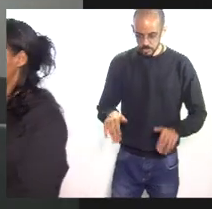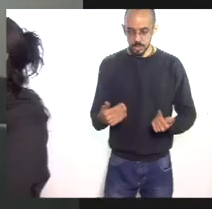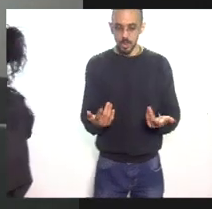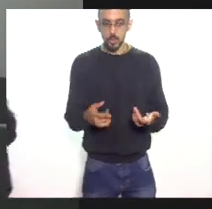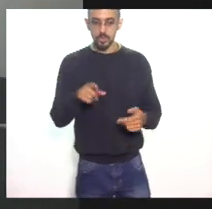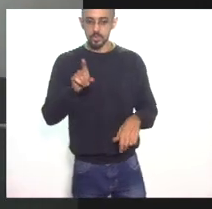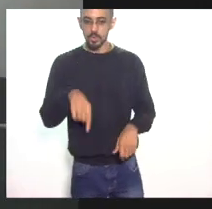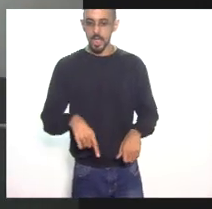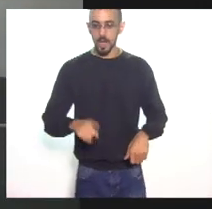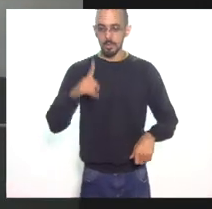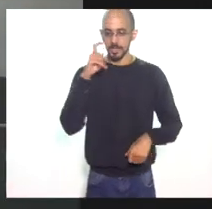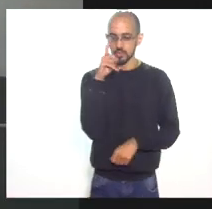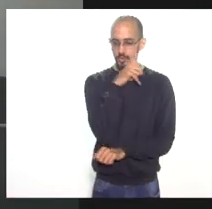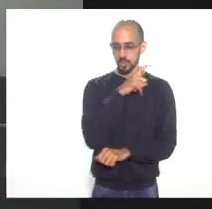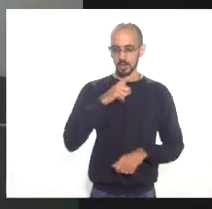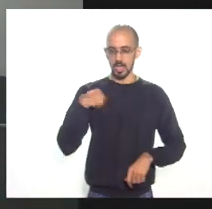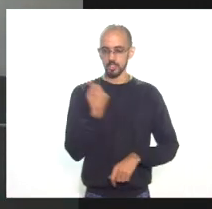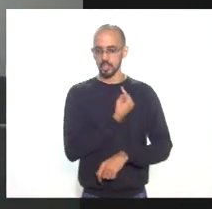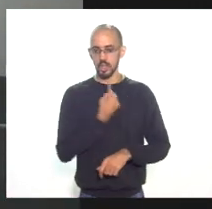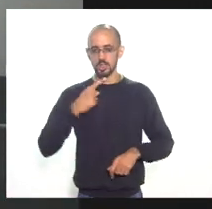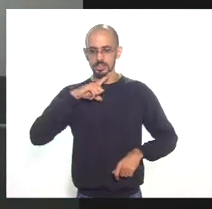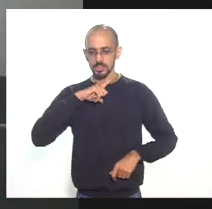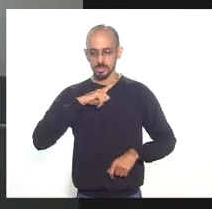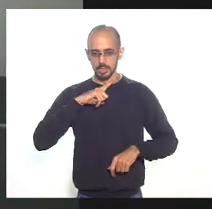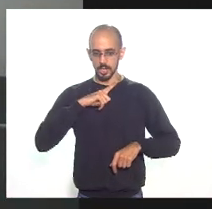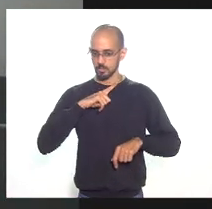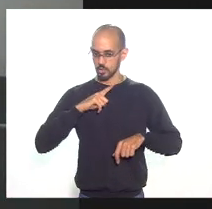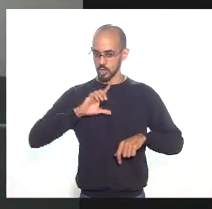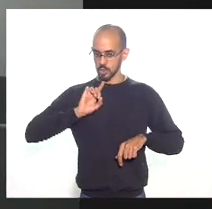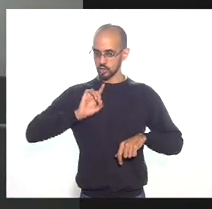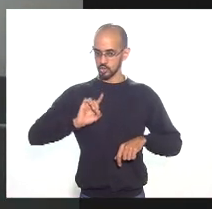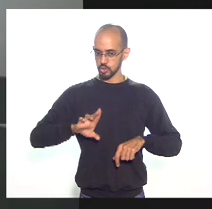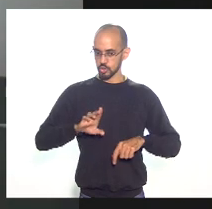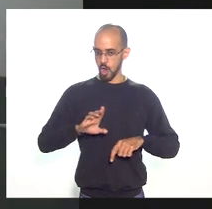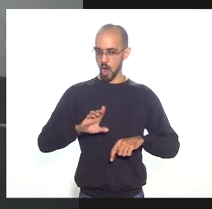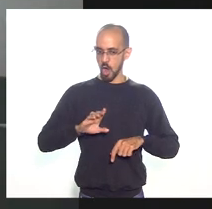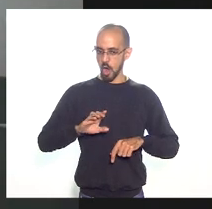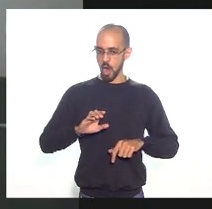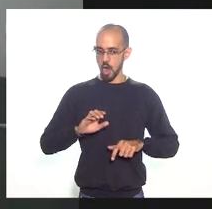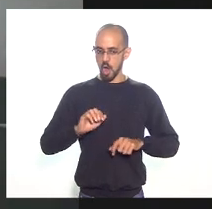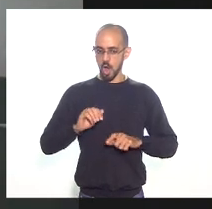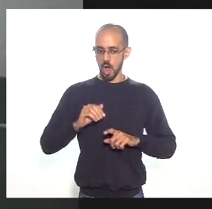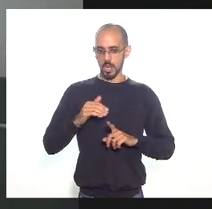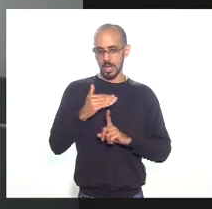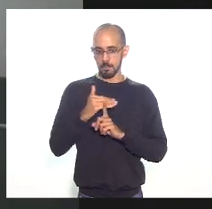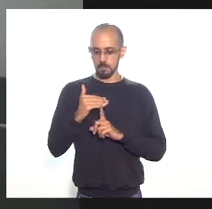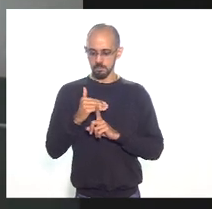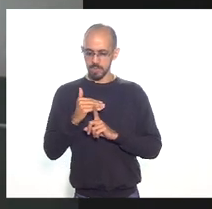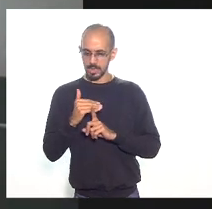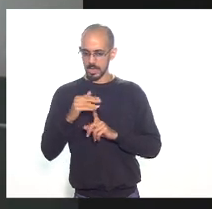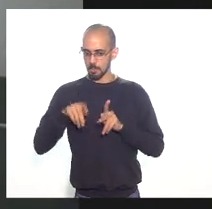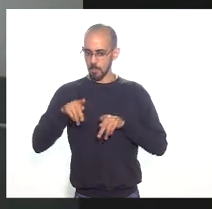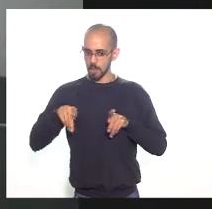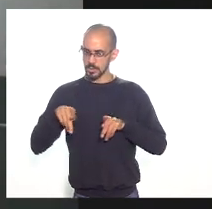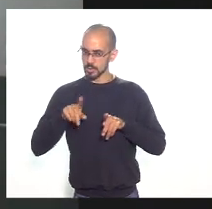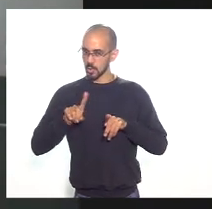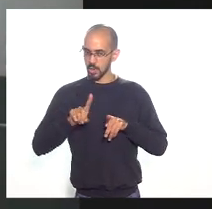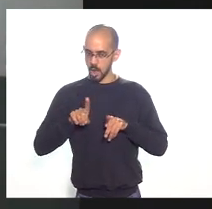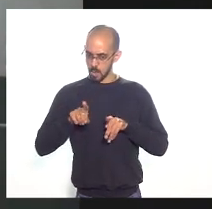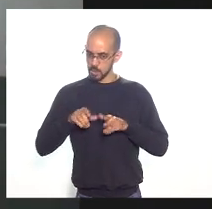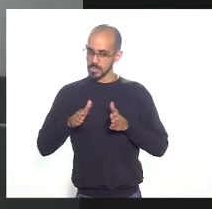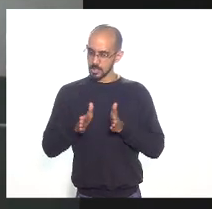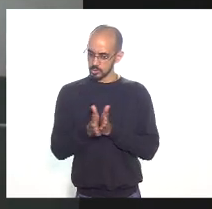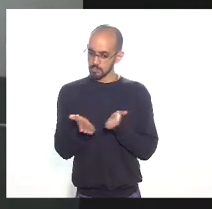dificuldade que a gente encontra não só na classe média, em especial, também nas classes mais pobres.